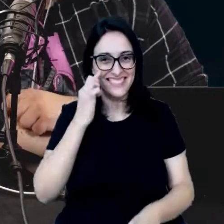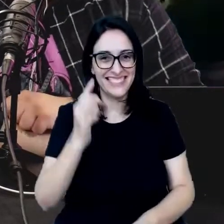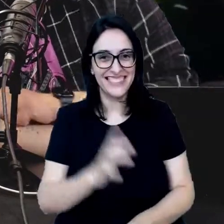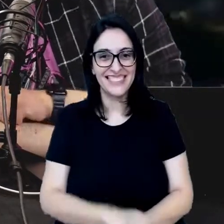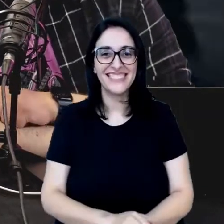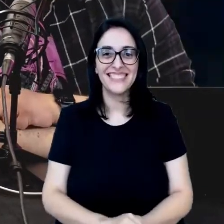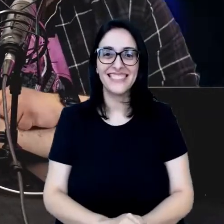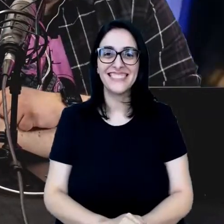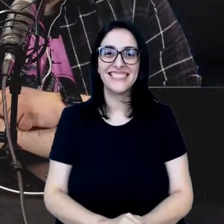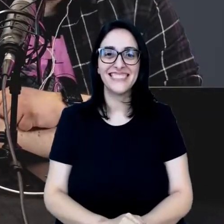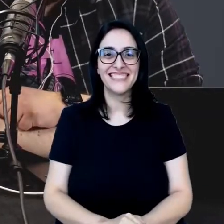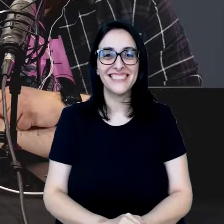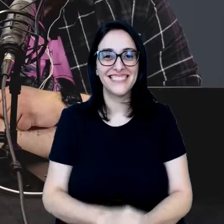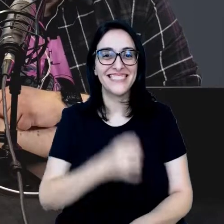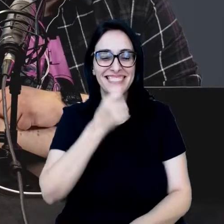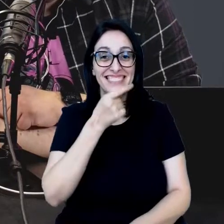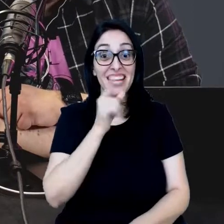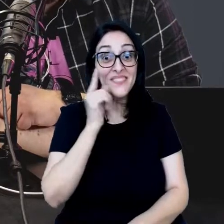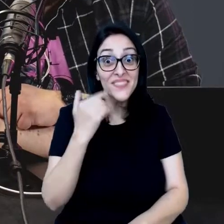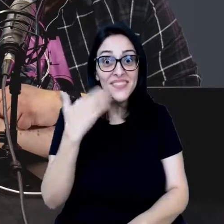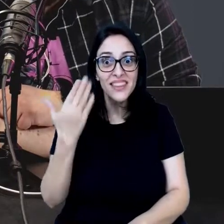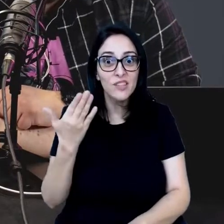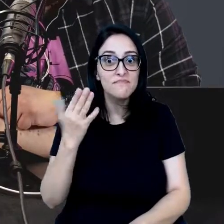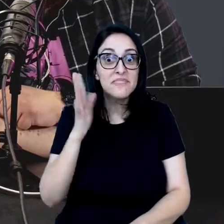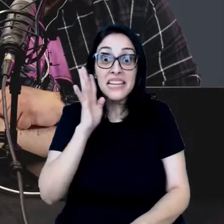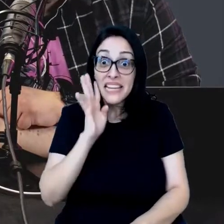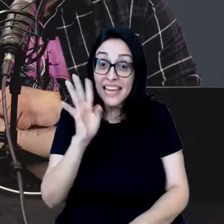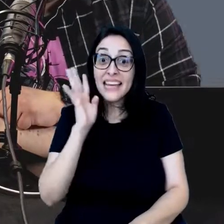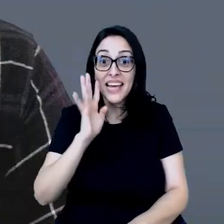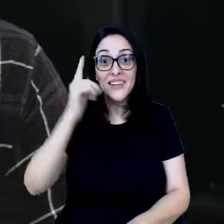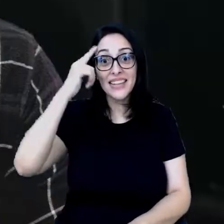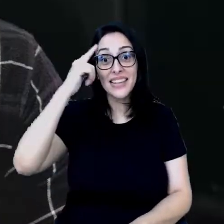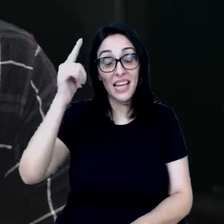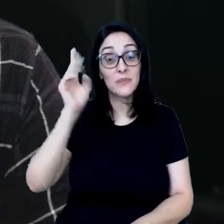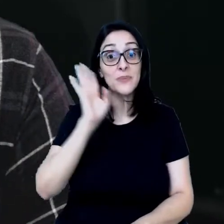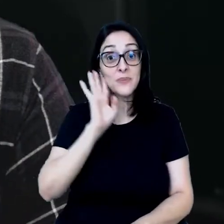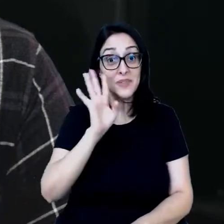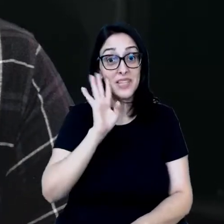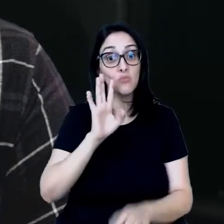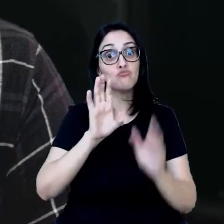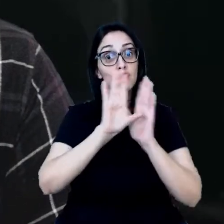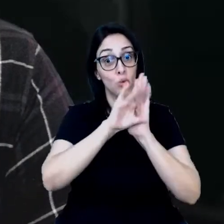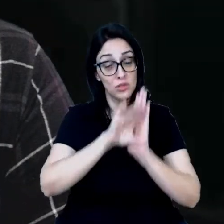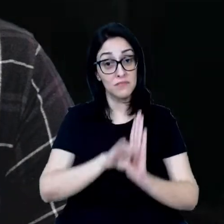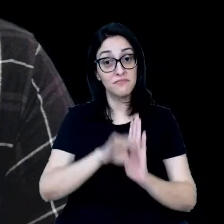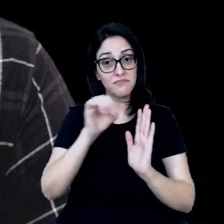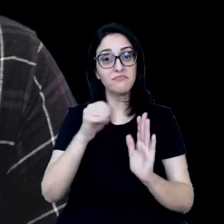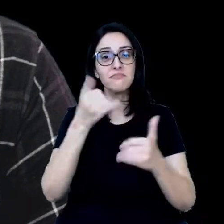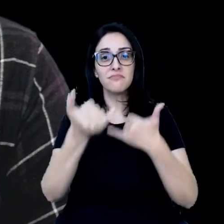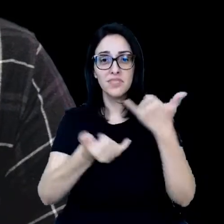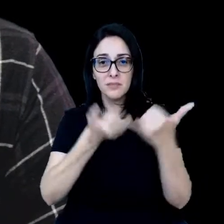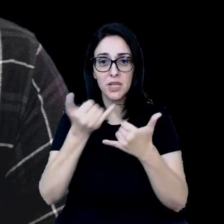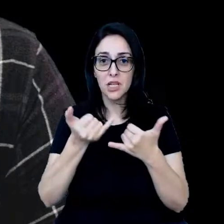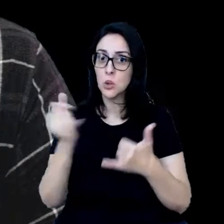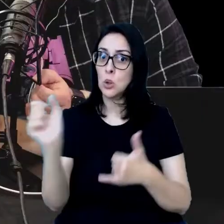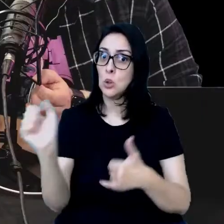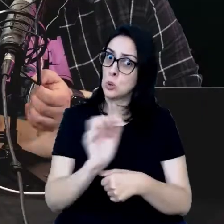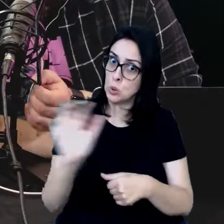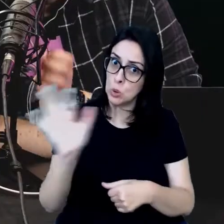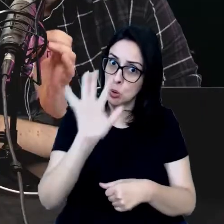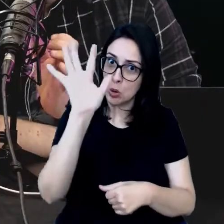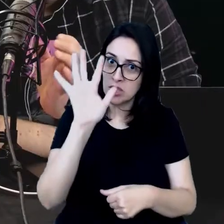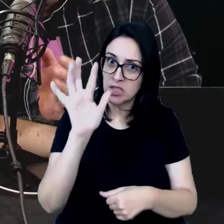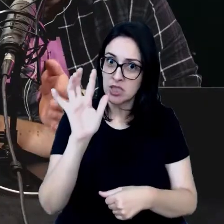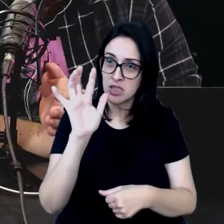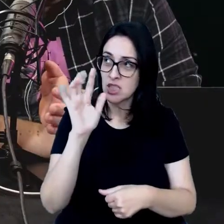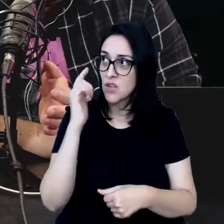bom. É, mas, cara, eu achei bem legal a ideia, achei bem legal o conceito. É um brinquedo que é caro. Já tem o preço? Já tem o